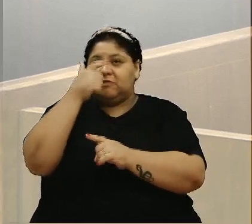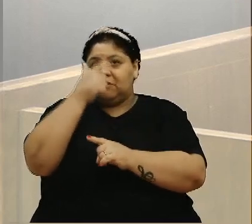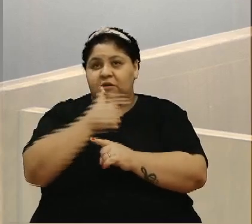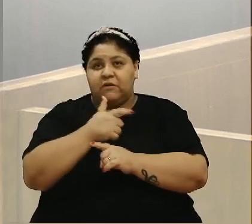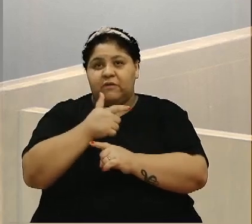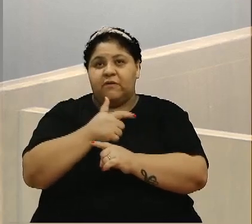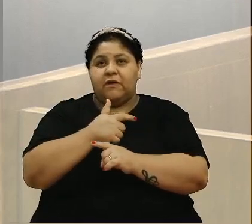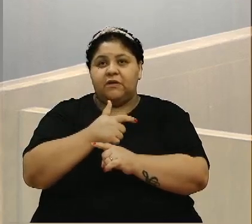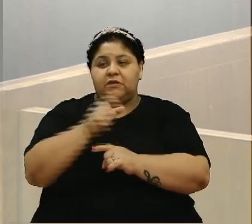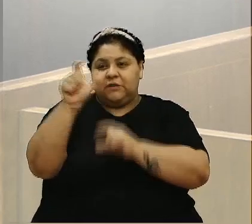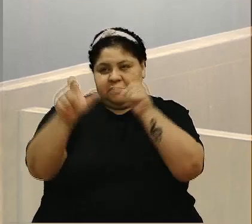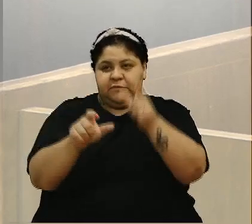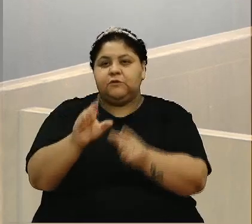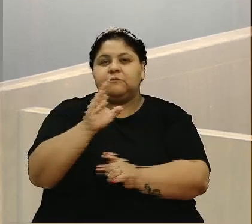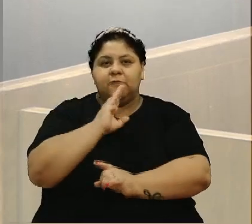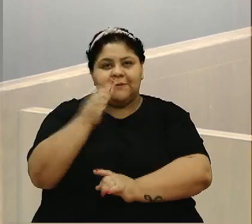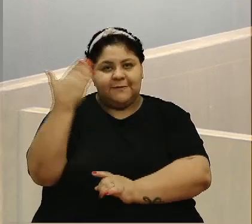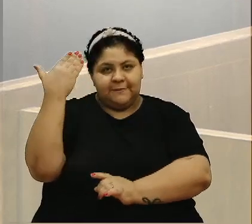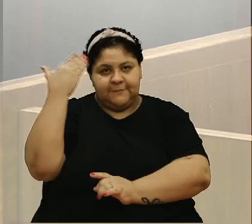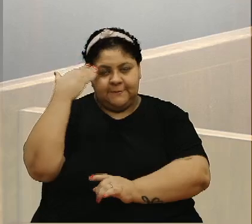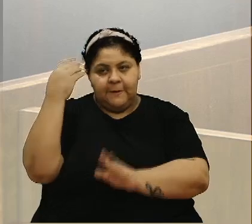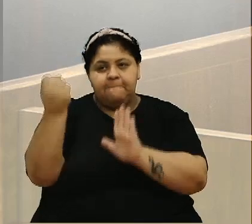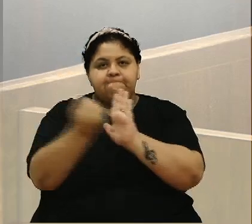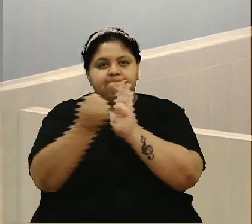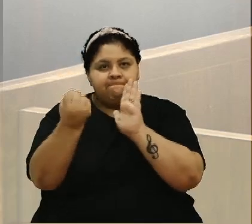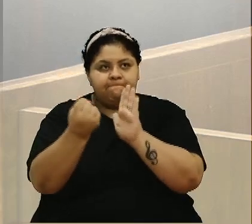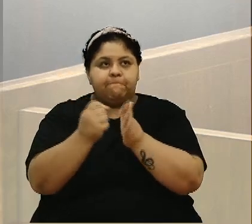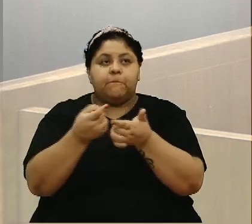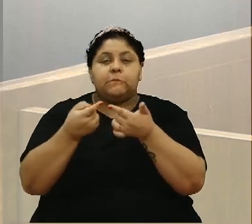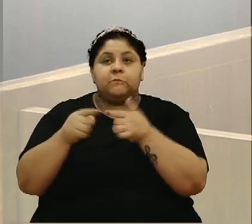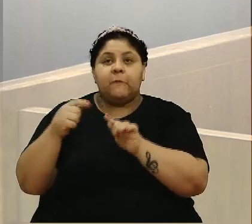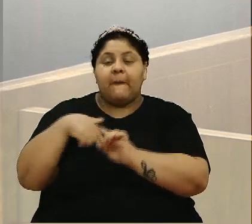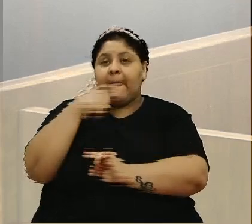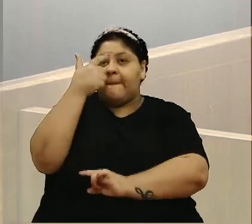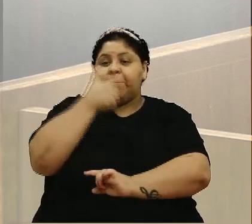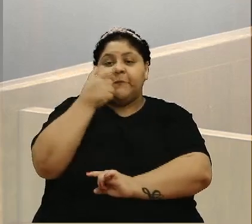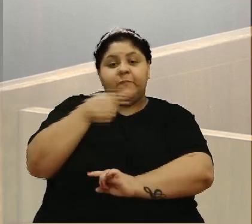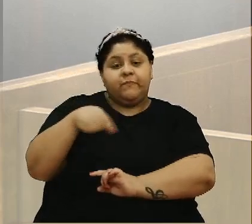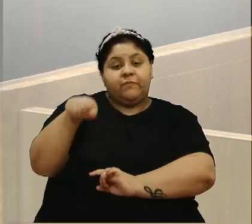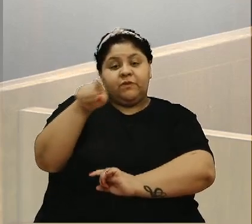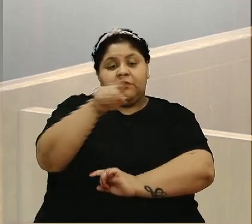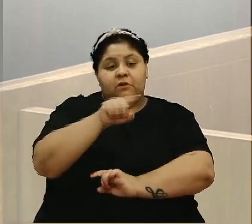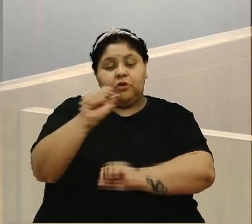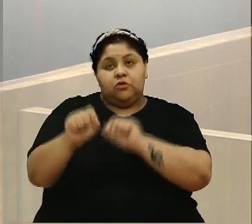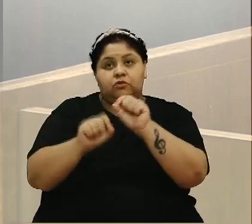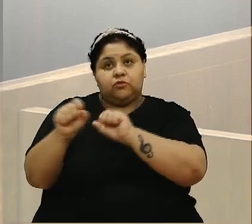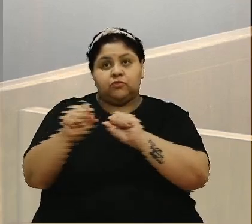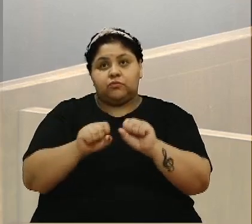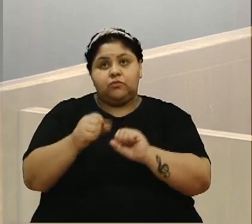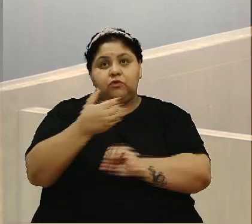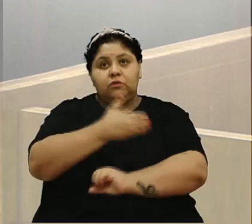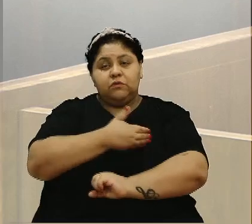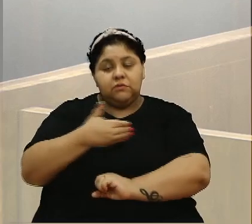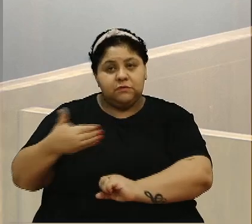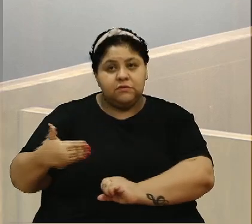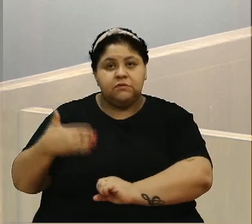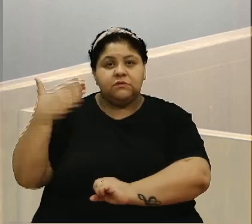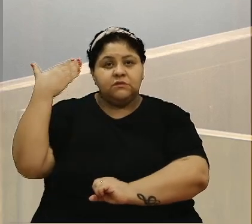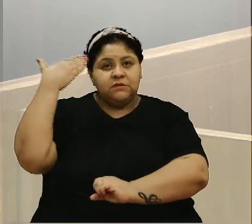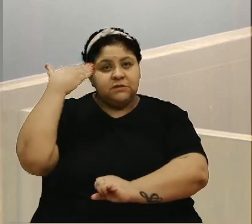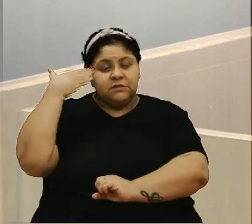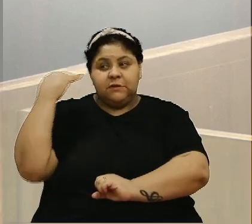das pessoas conhece e sabe do seu impacto, mas eu acho que nós, como poder público, sabendo